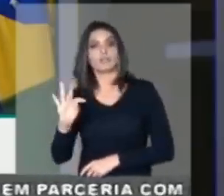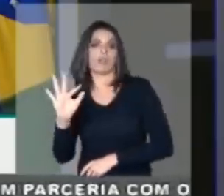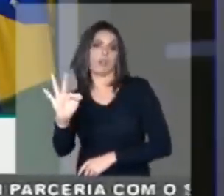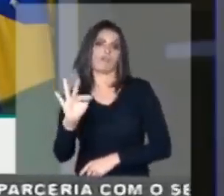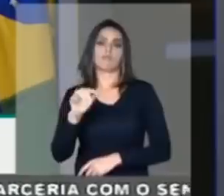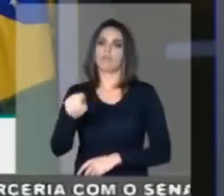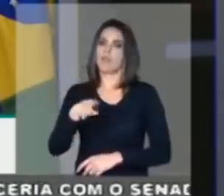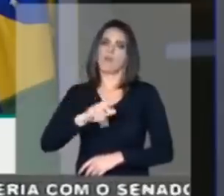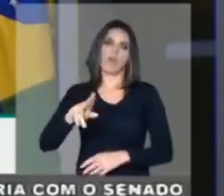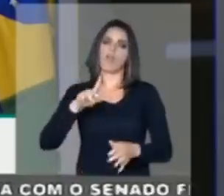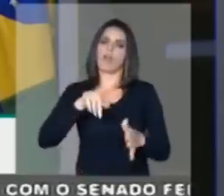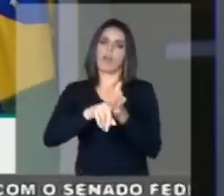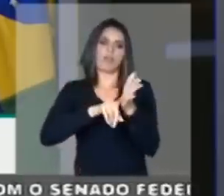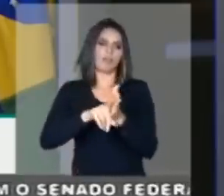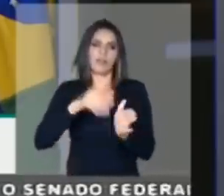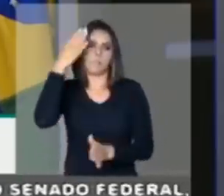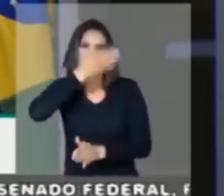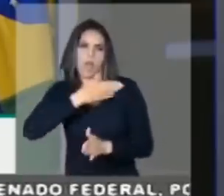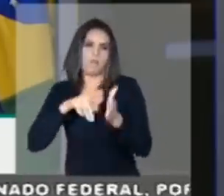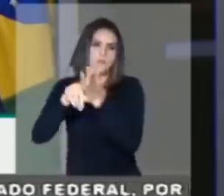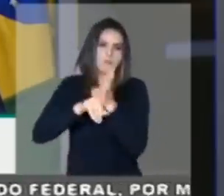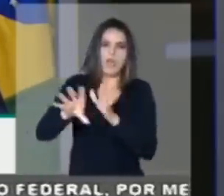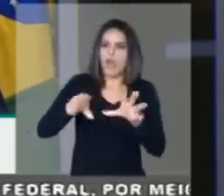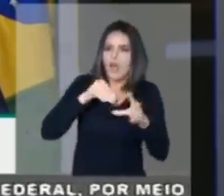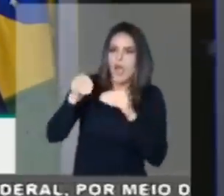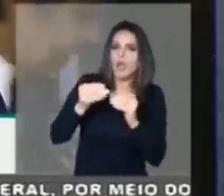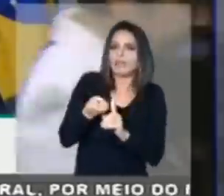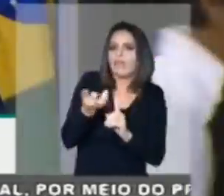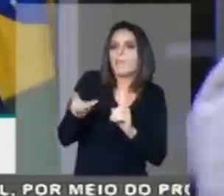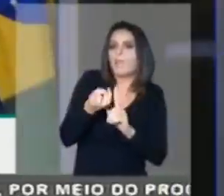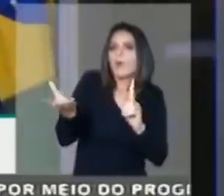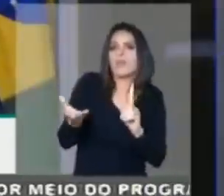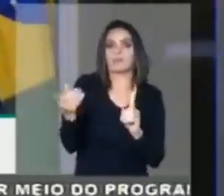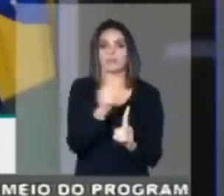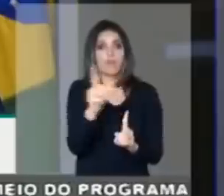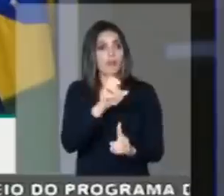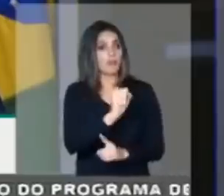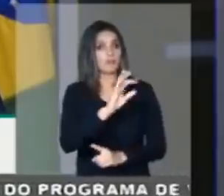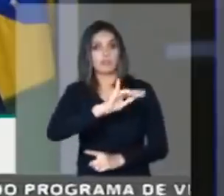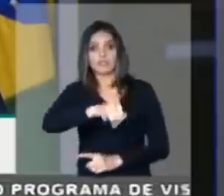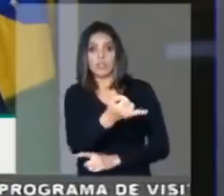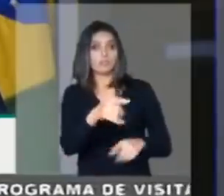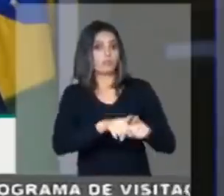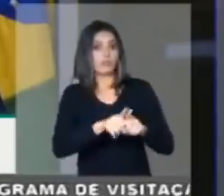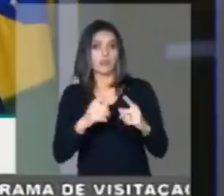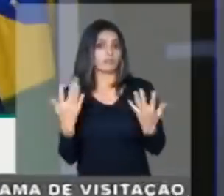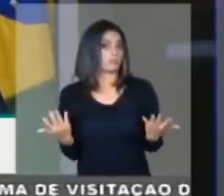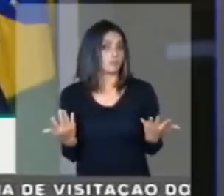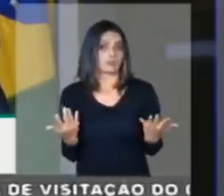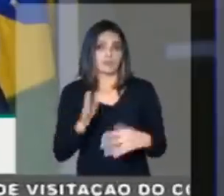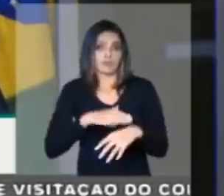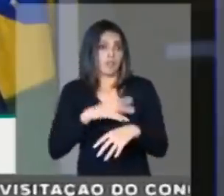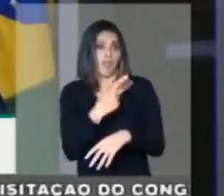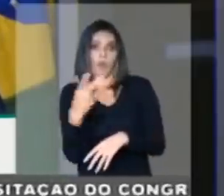foi feito para analisar provas, o Supremo não foi feito para colher depoimento, assim como o Superior Tribunal de Justiça também não foi